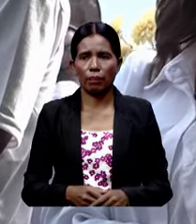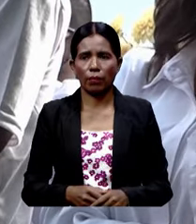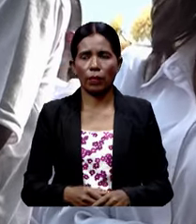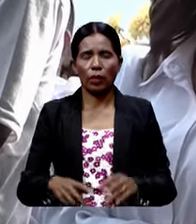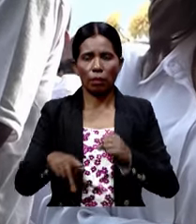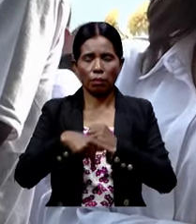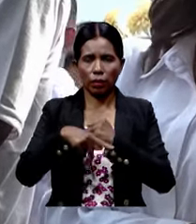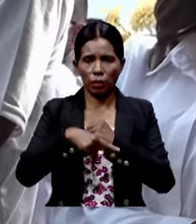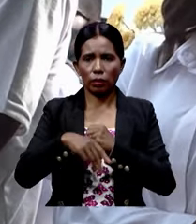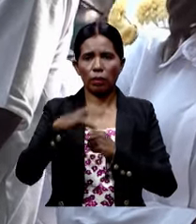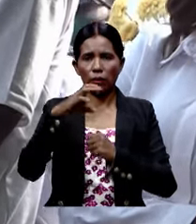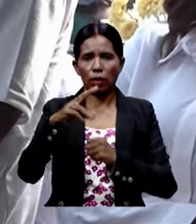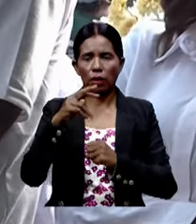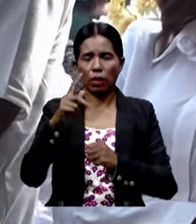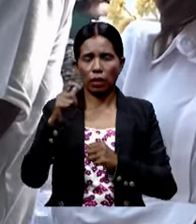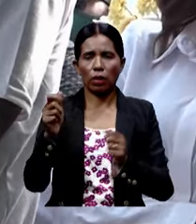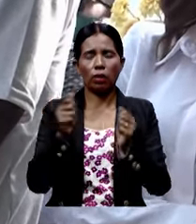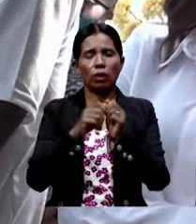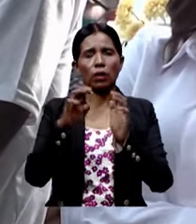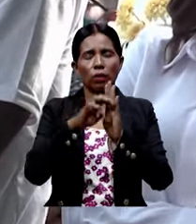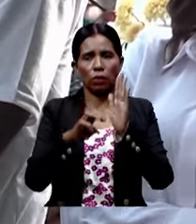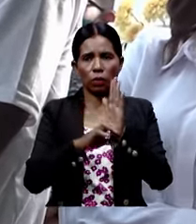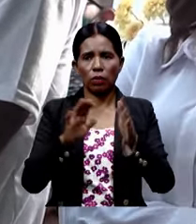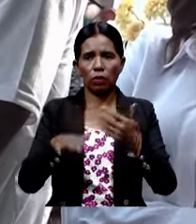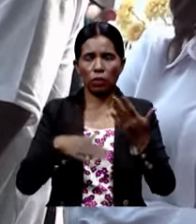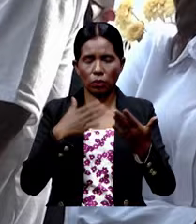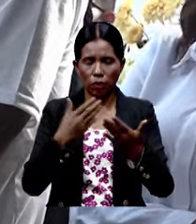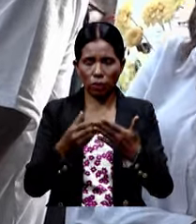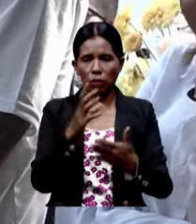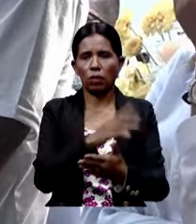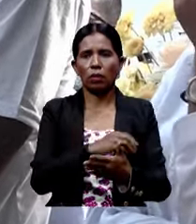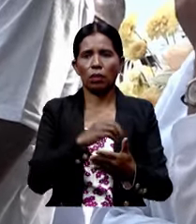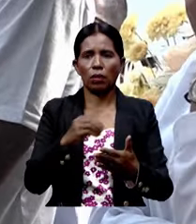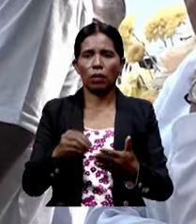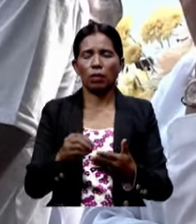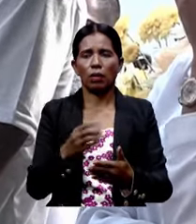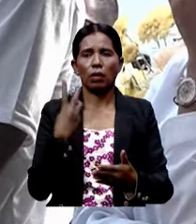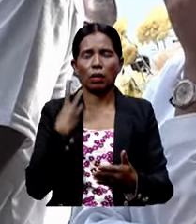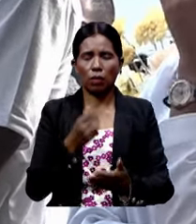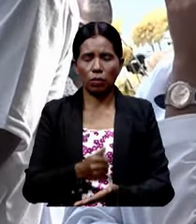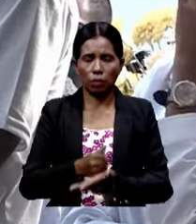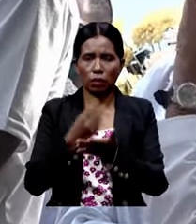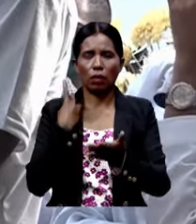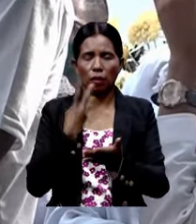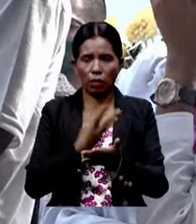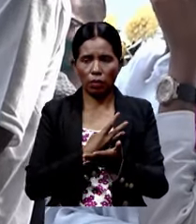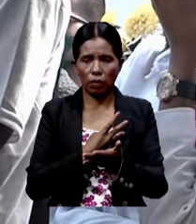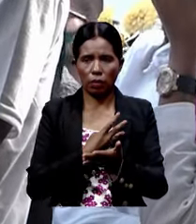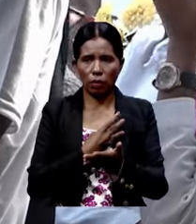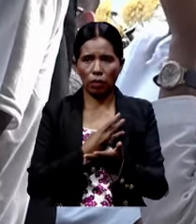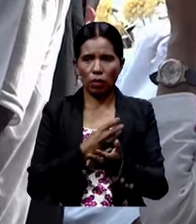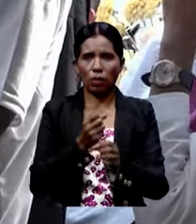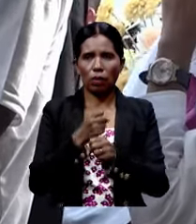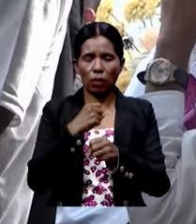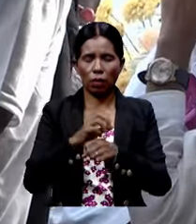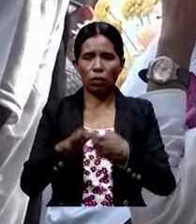partindo do CNRT, com a estrutura como neve durante o último exame, onde há um voto